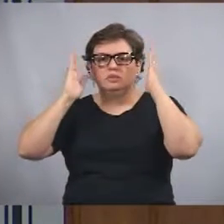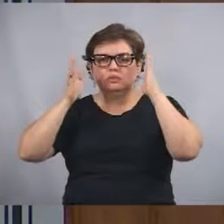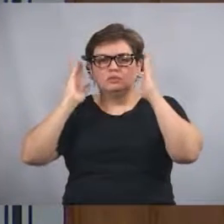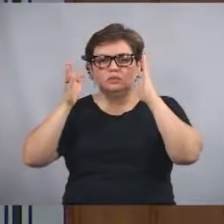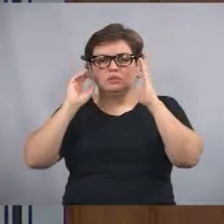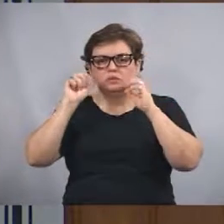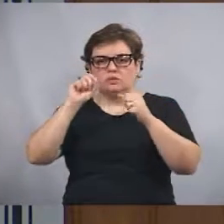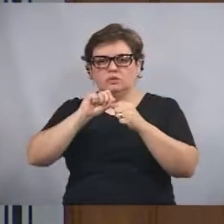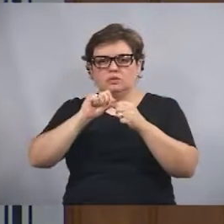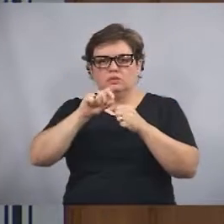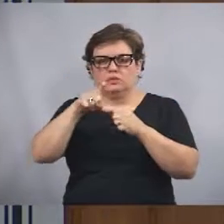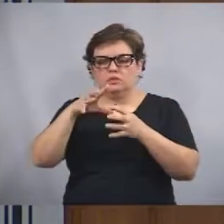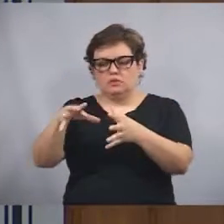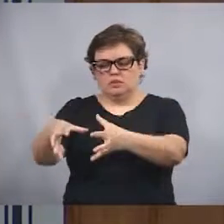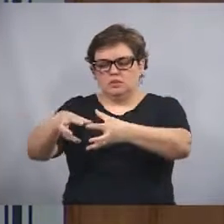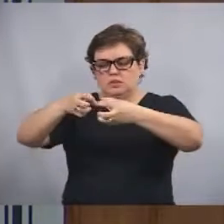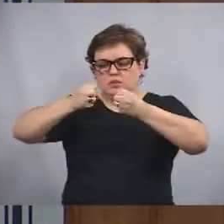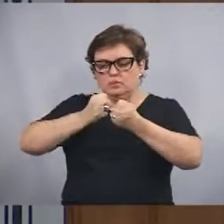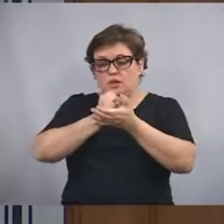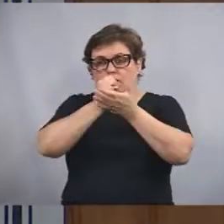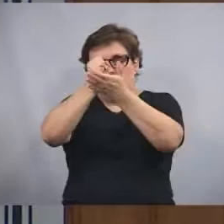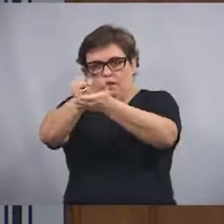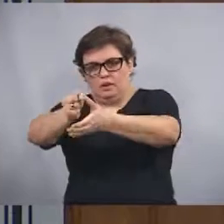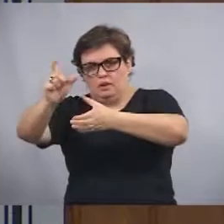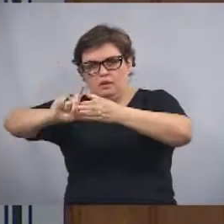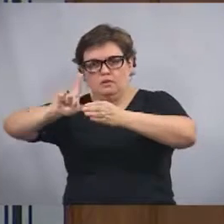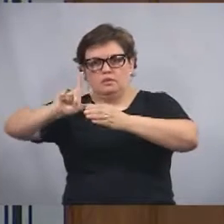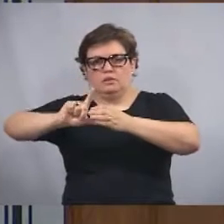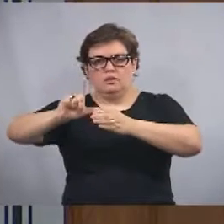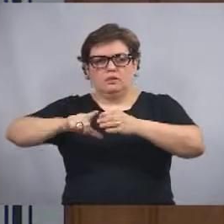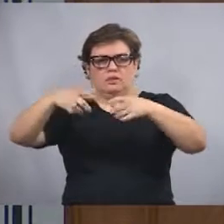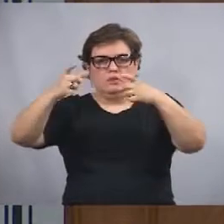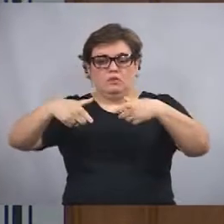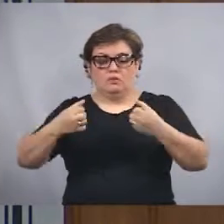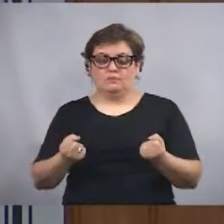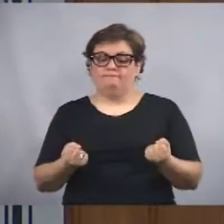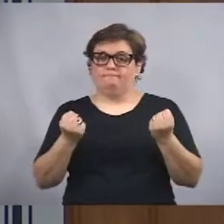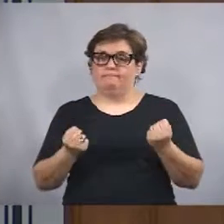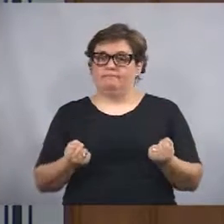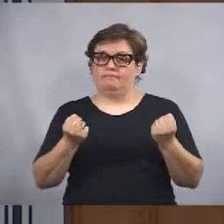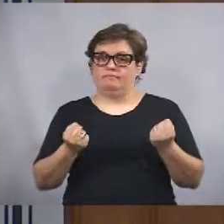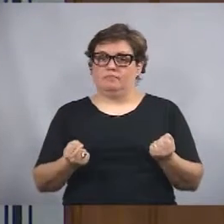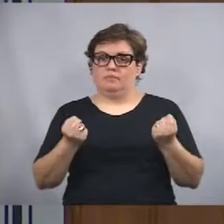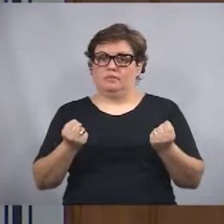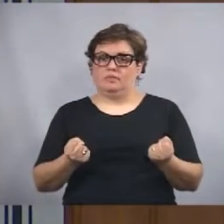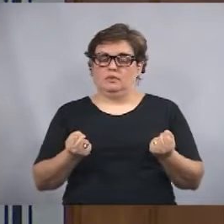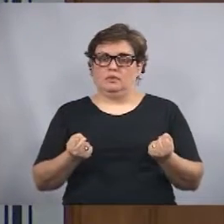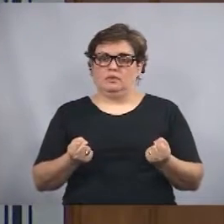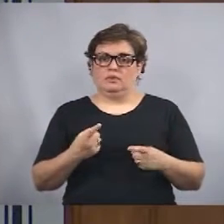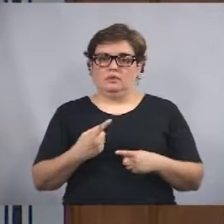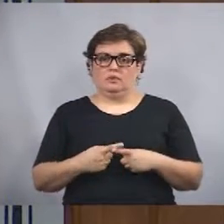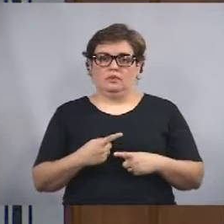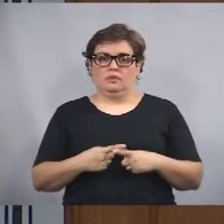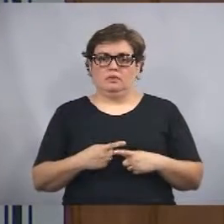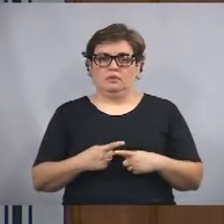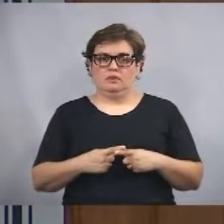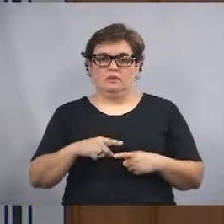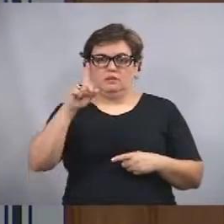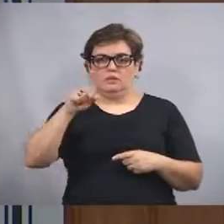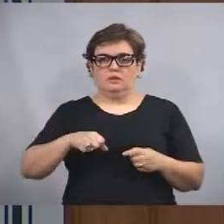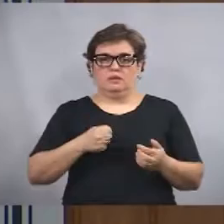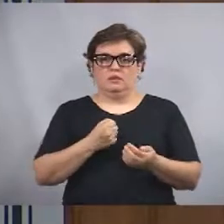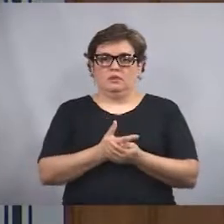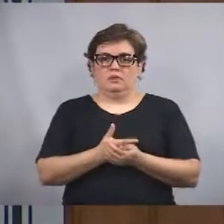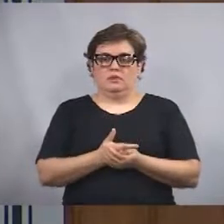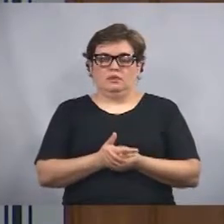que fazem esse recolhimento Vereador Mário coraini onde é que eles são pesados porque eles são